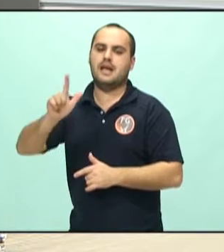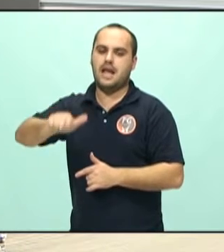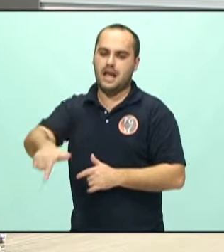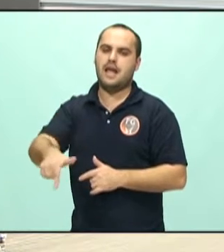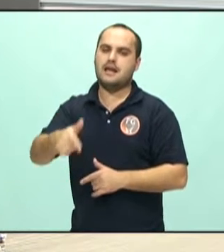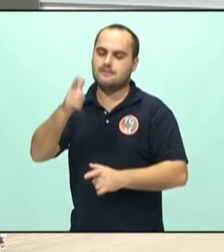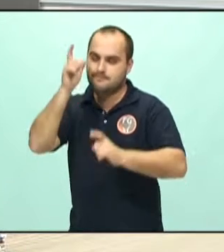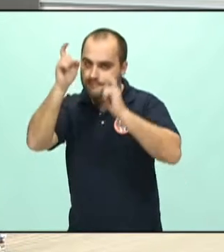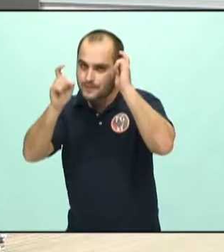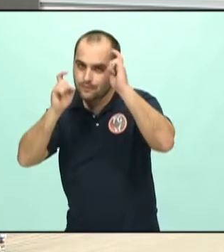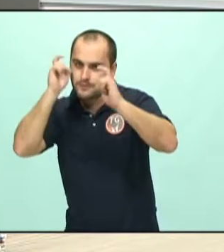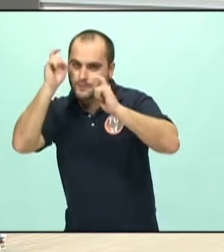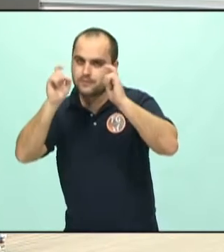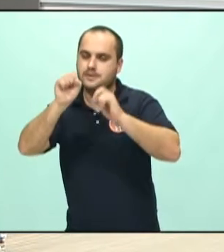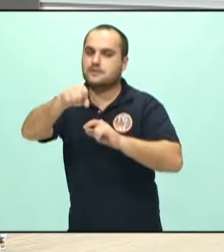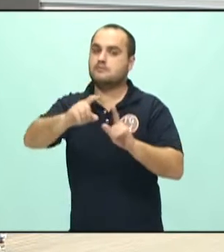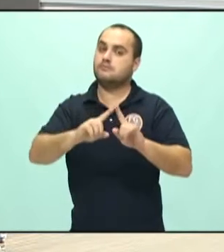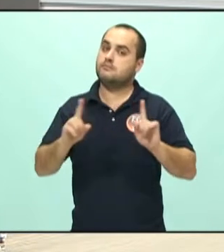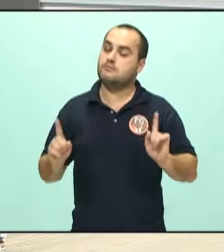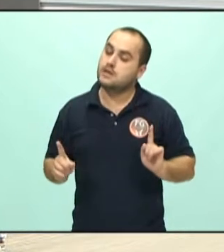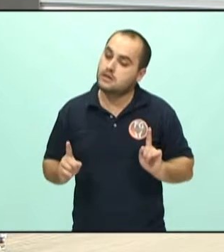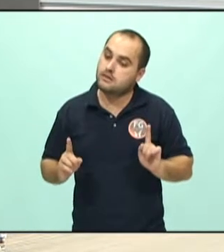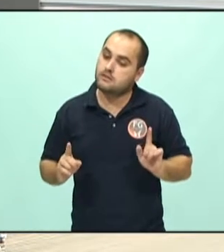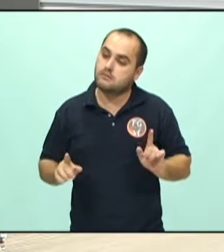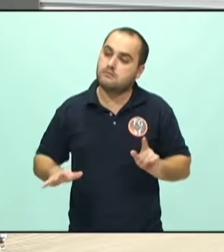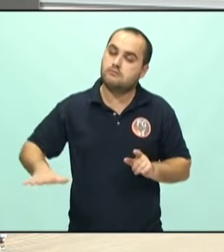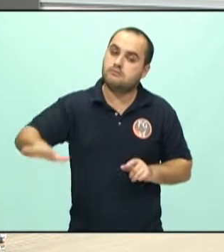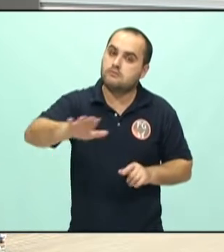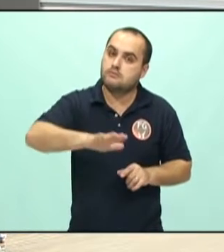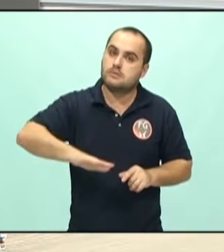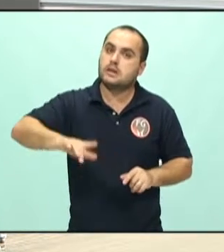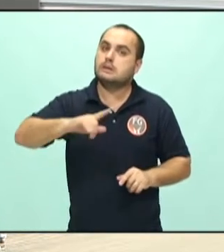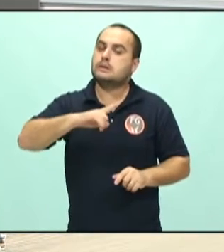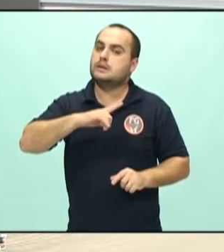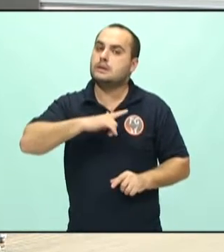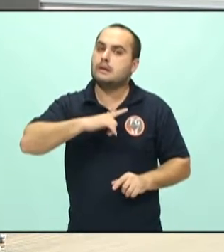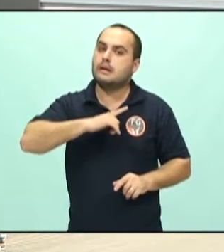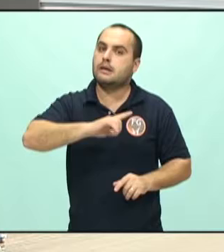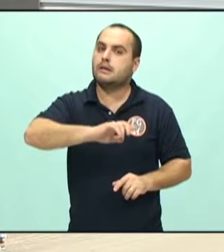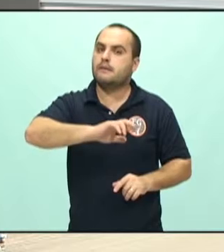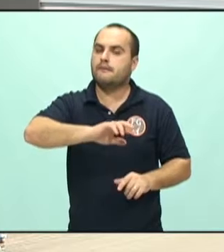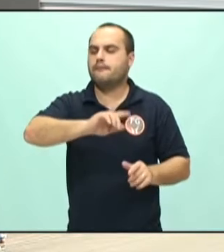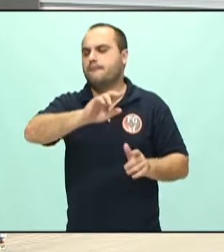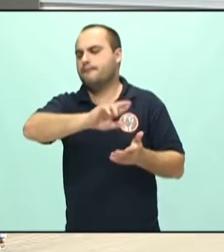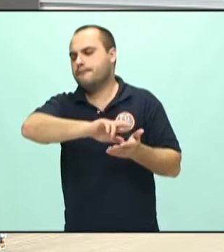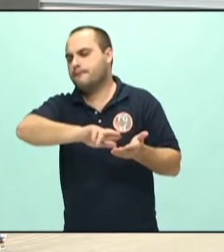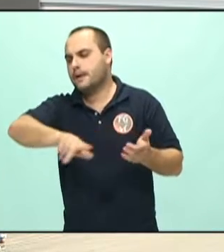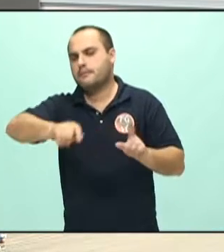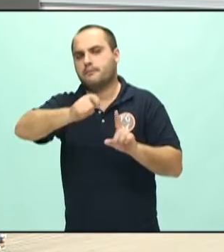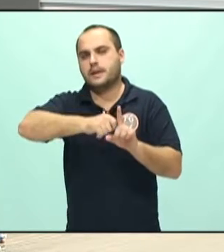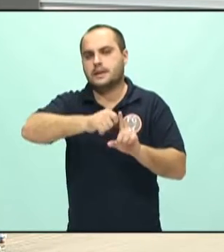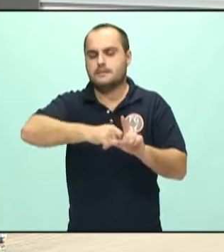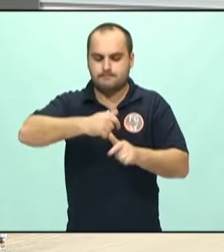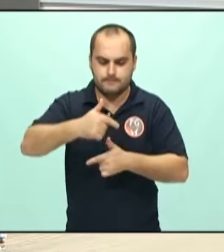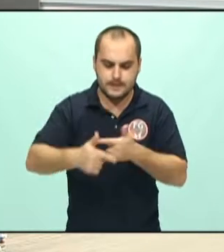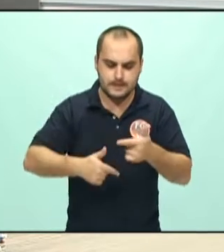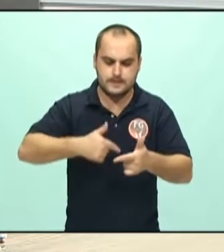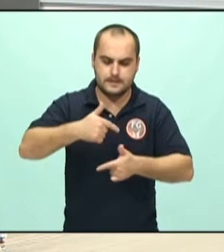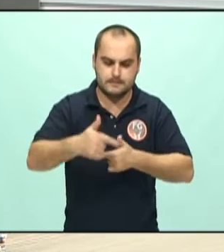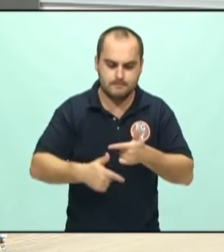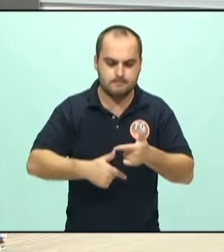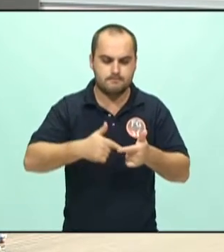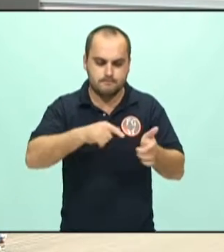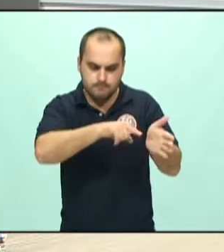mas assim nós temos tido muitos de muitos meses aí desde o começo do ano trabalhando com inspeções